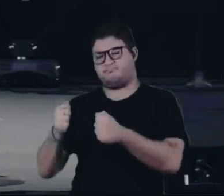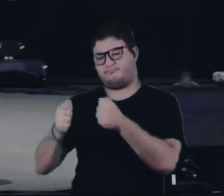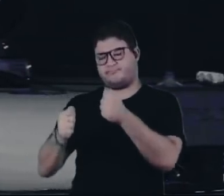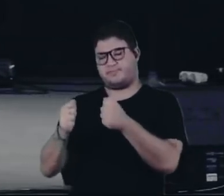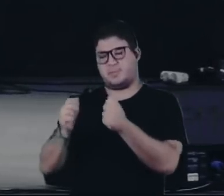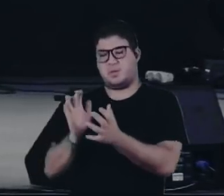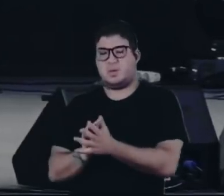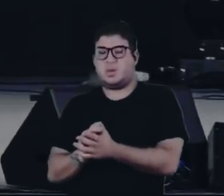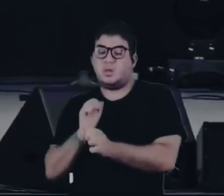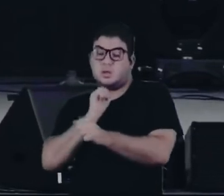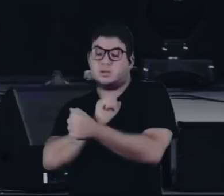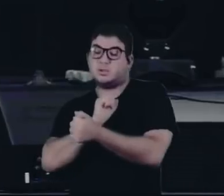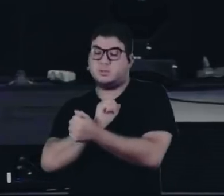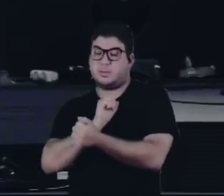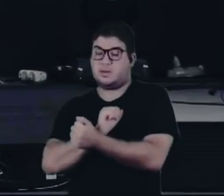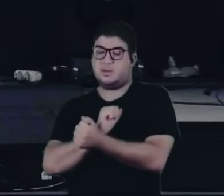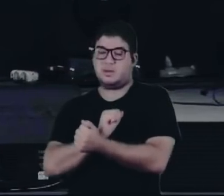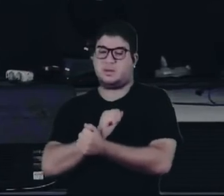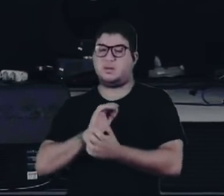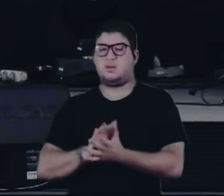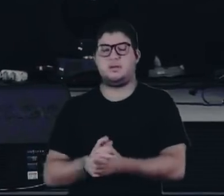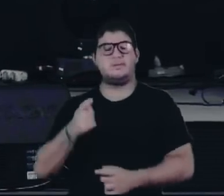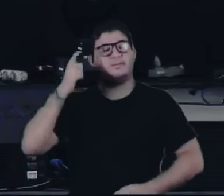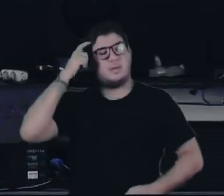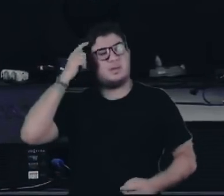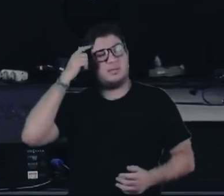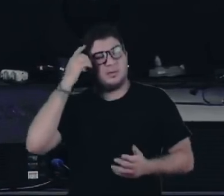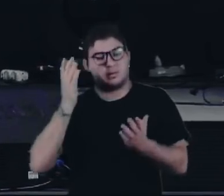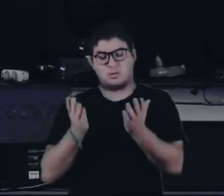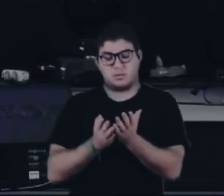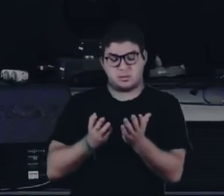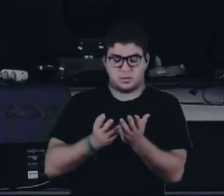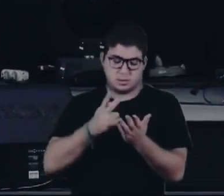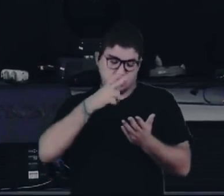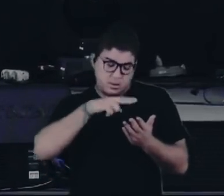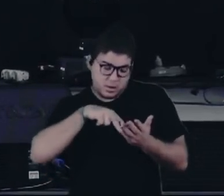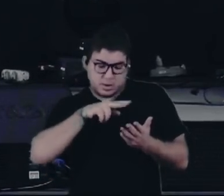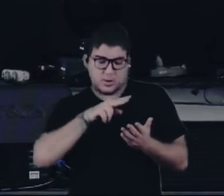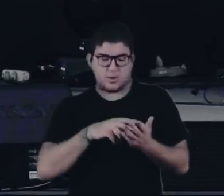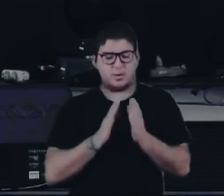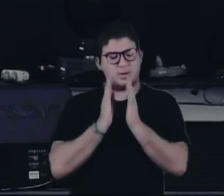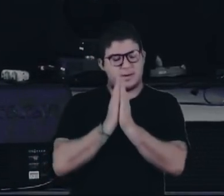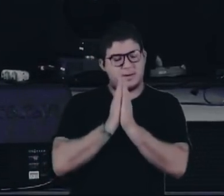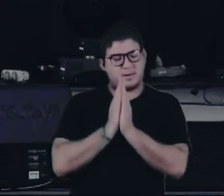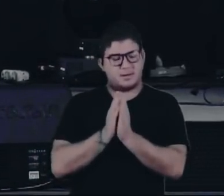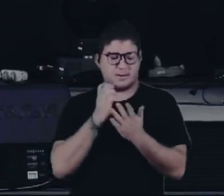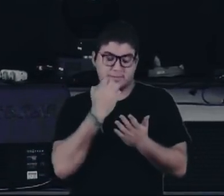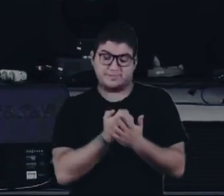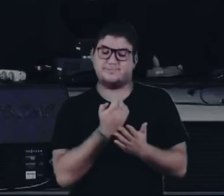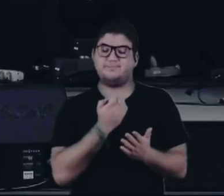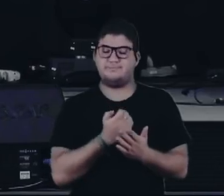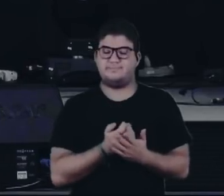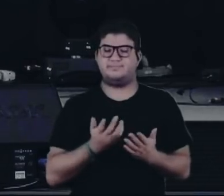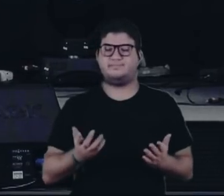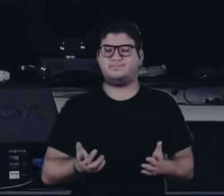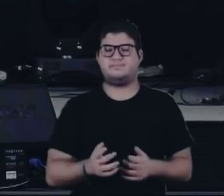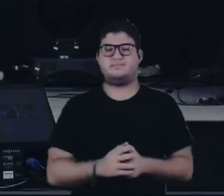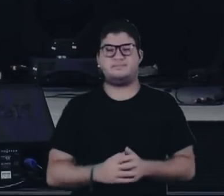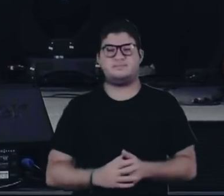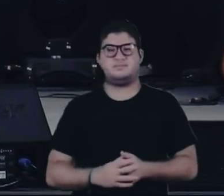Federal, esperando a Thalita sair, meditando, estudando, lendo a Bíblia, orando dentro do carro.